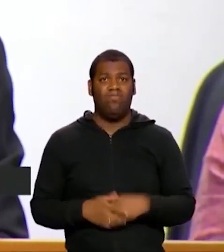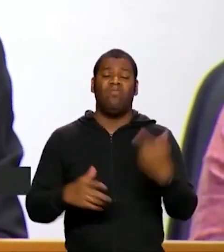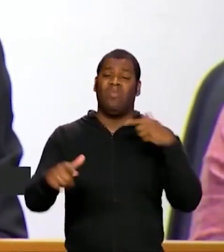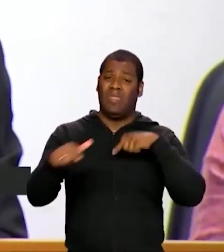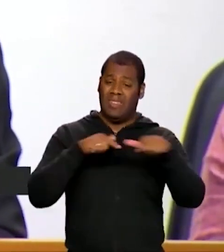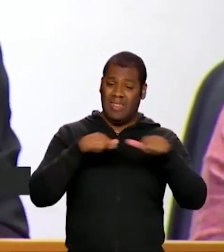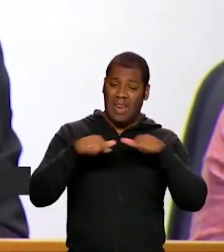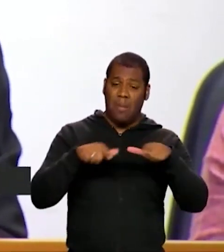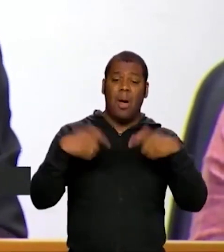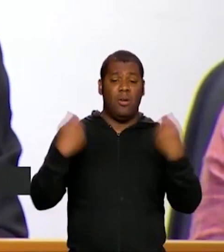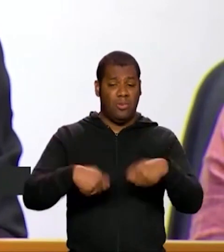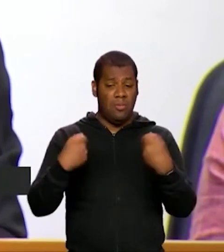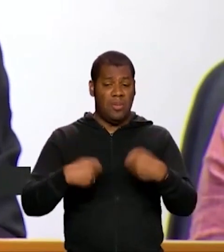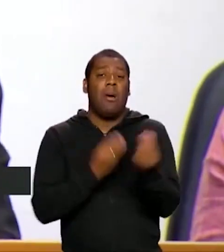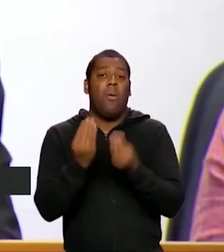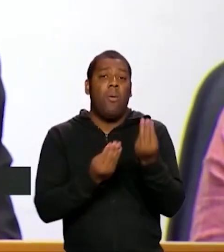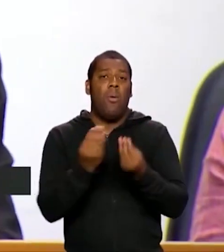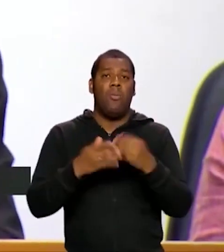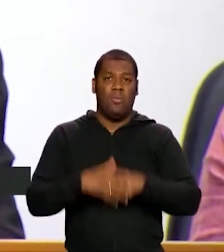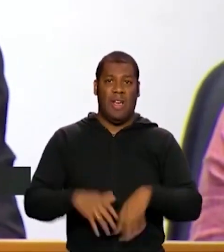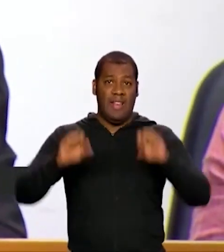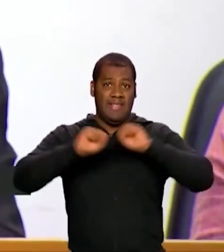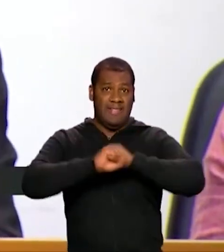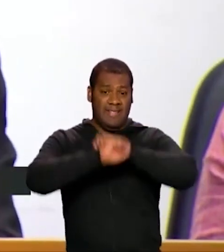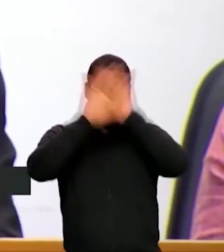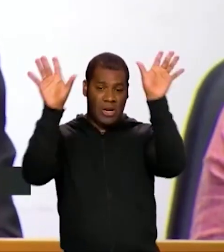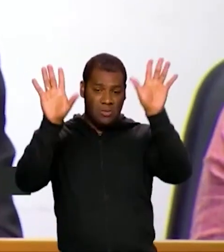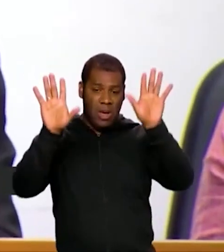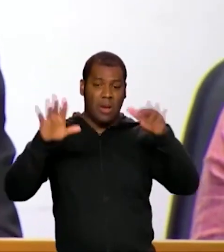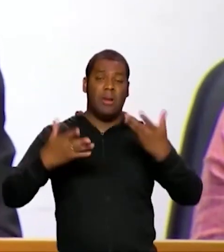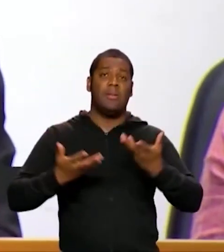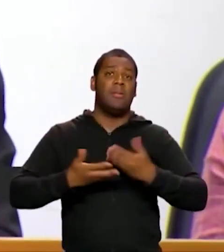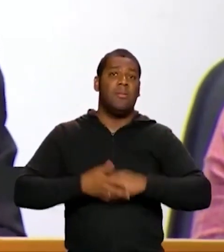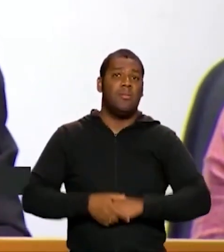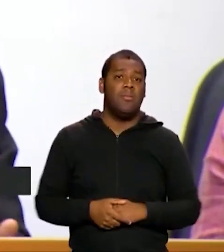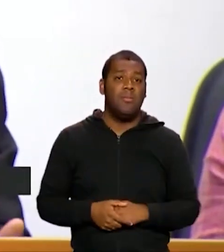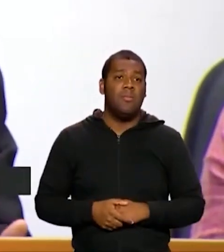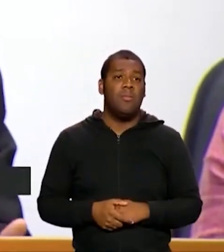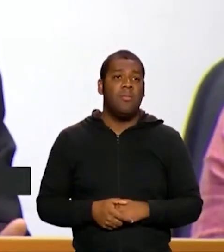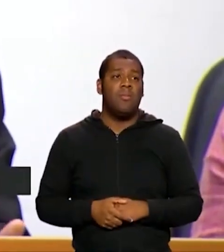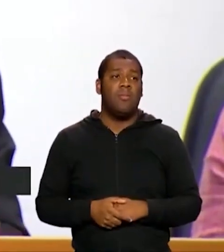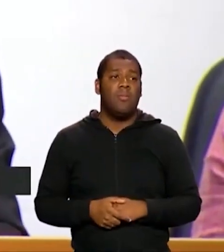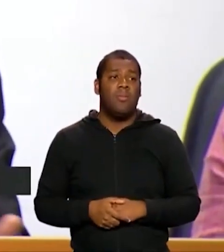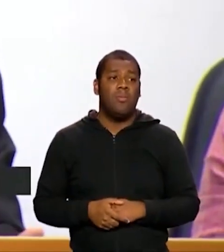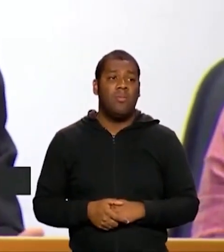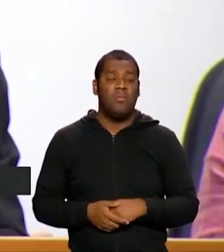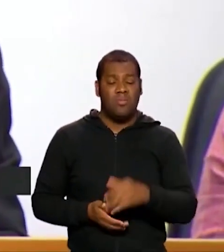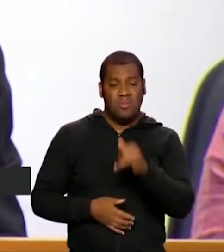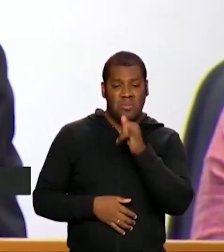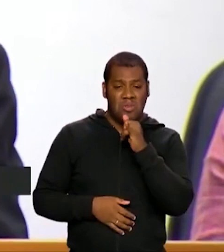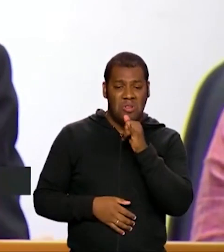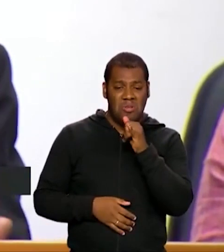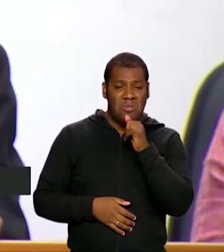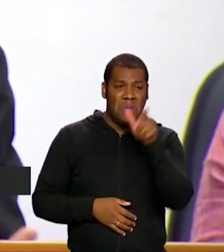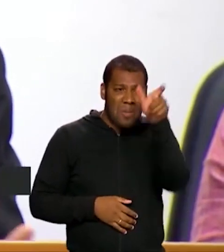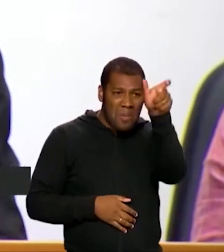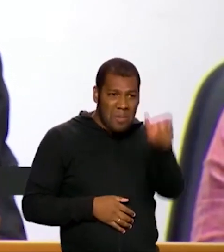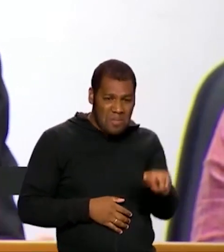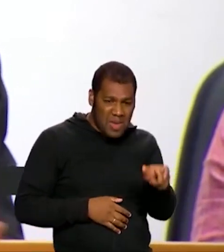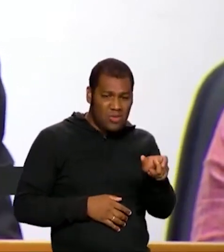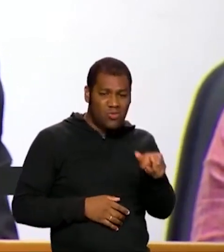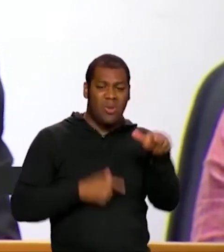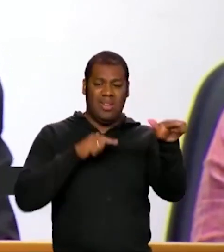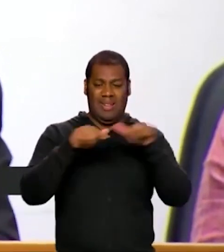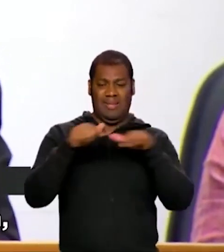o trabalho tem que ser valorizado como dar transparência como evitar que uma um trabalhador uma